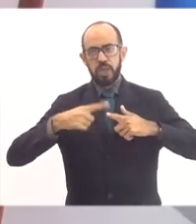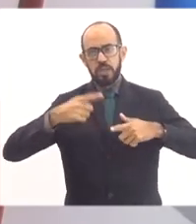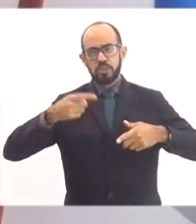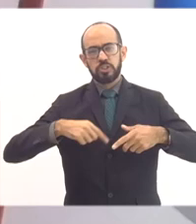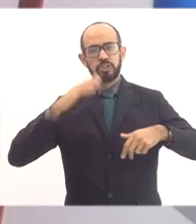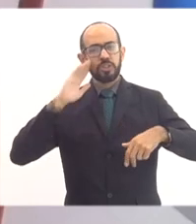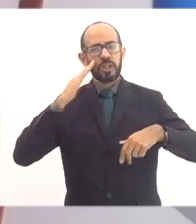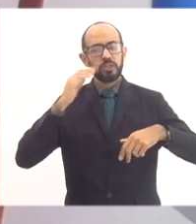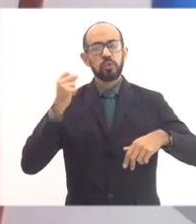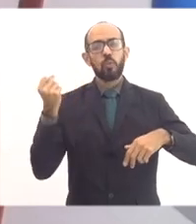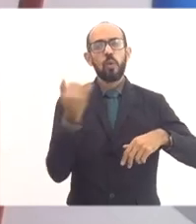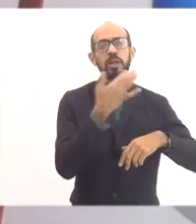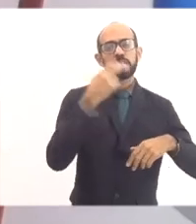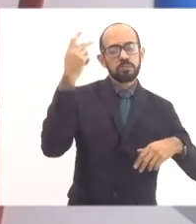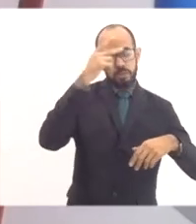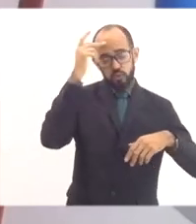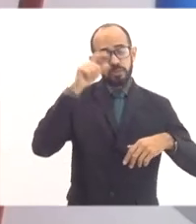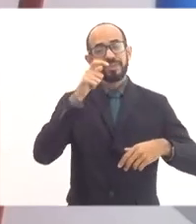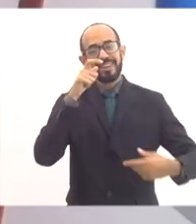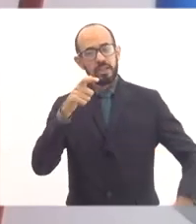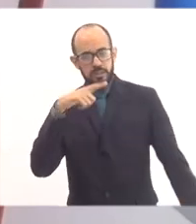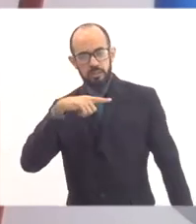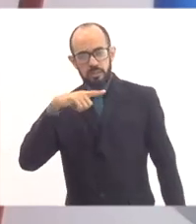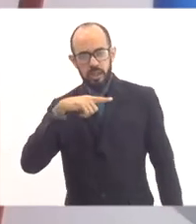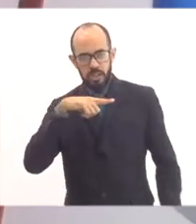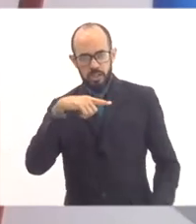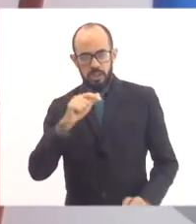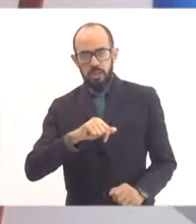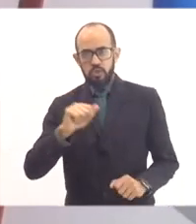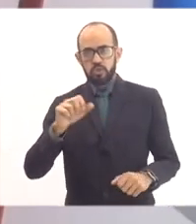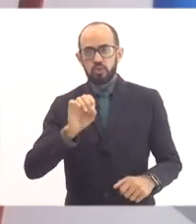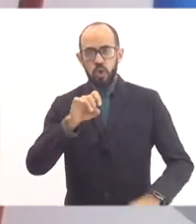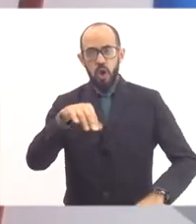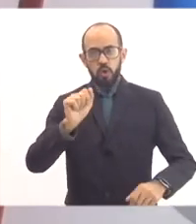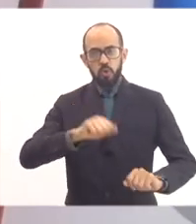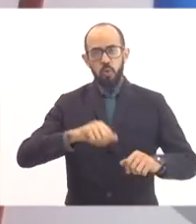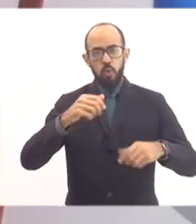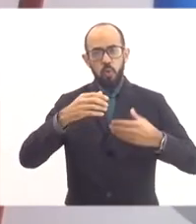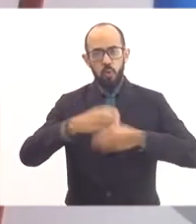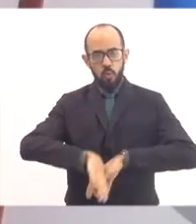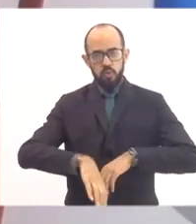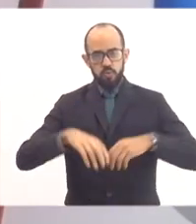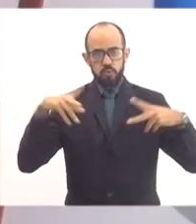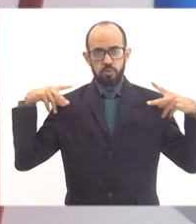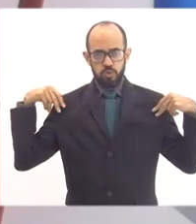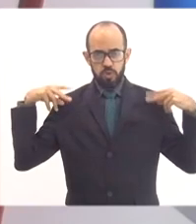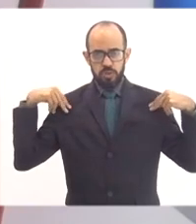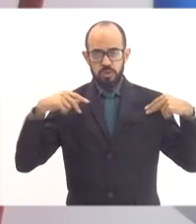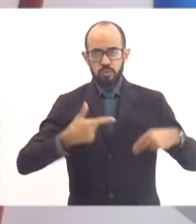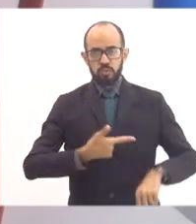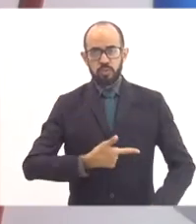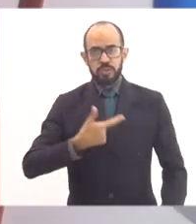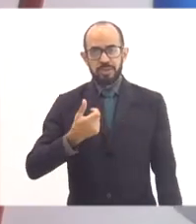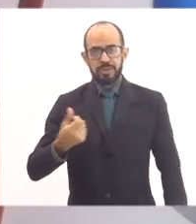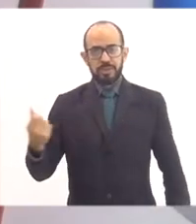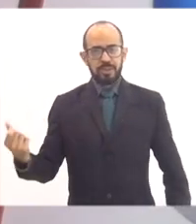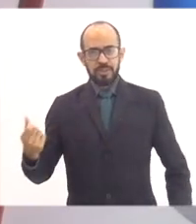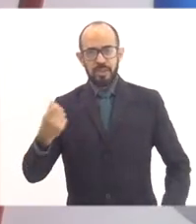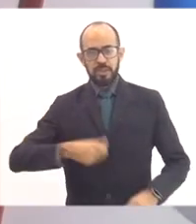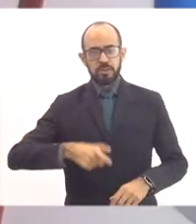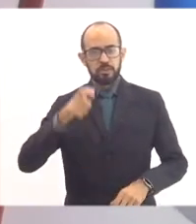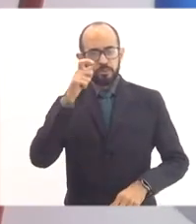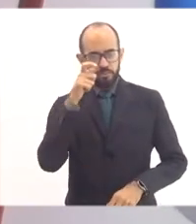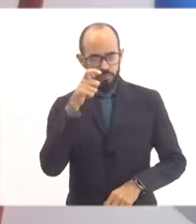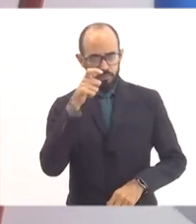envolvidas em cada certame. Então, nesse concurso de soldado motorista de 2002, 266 pessoas